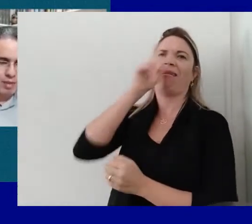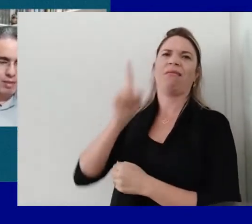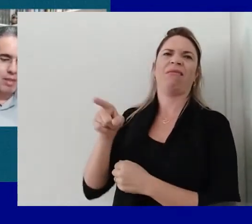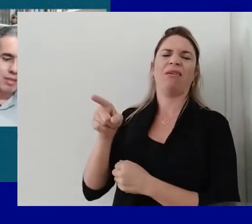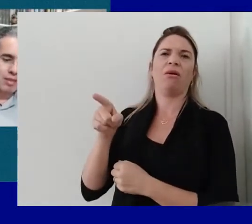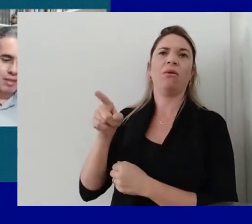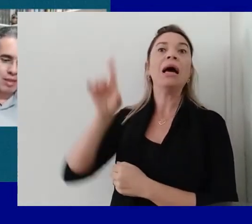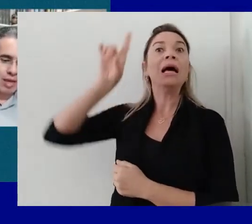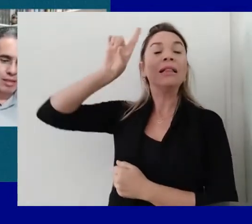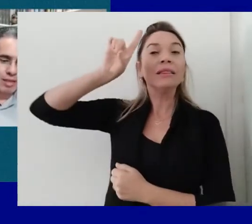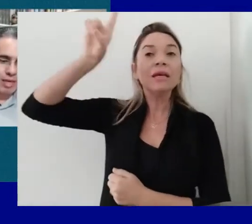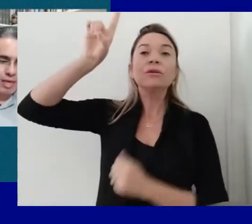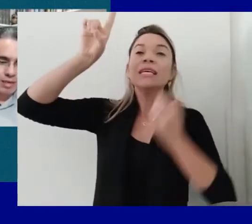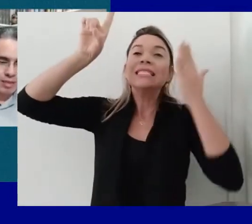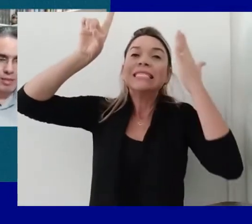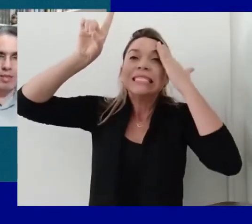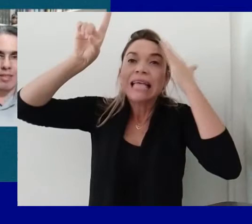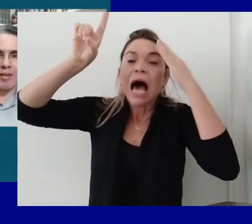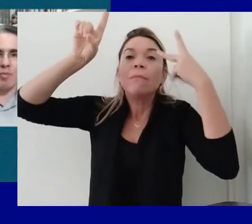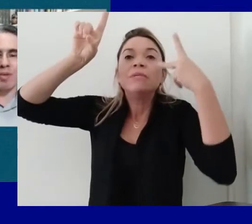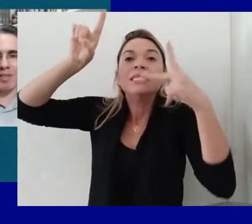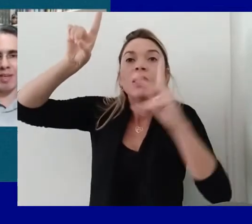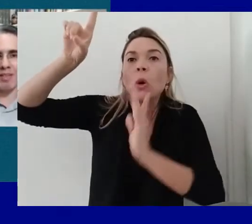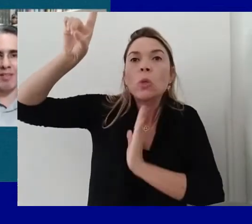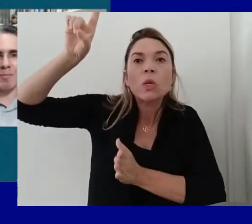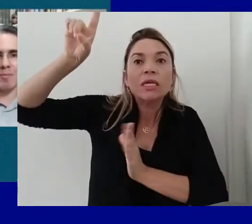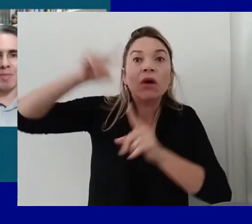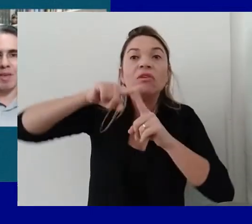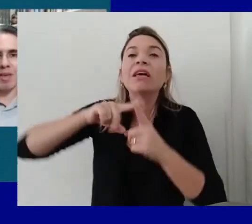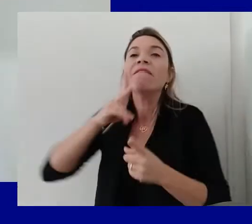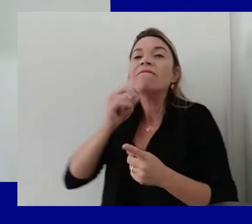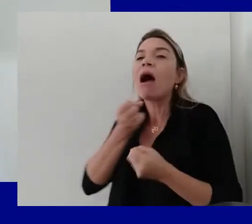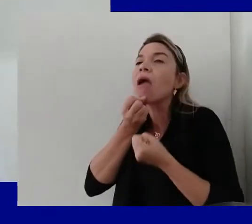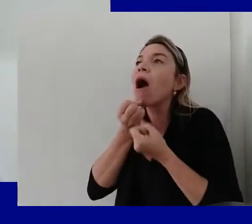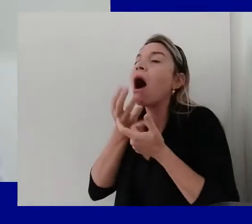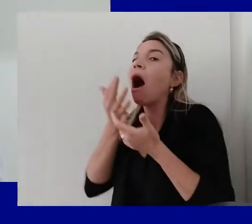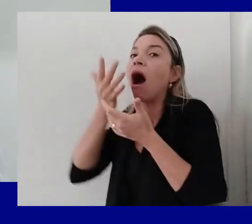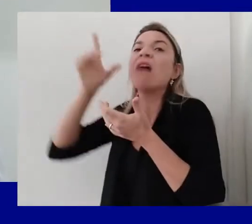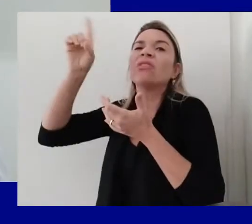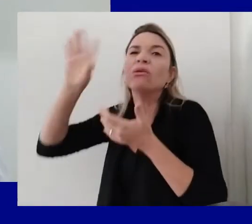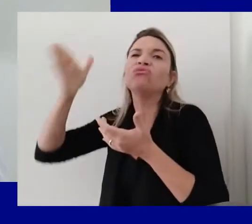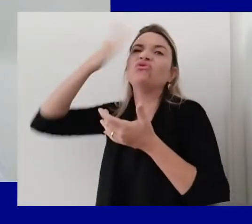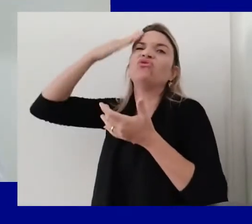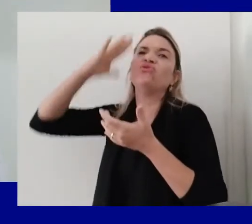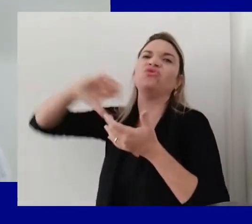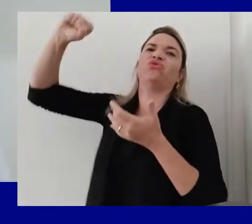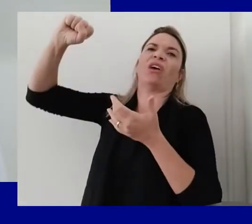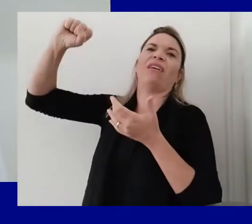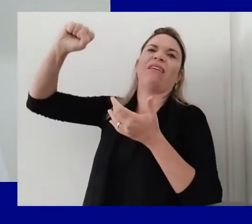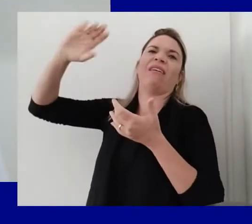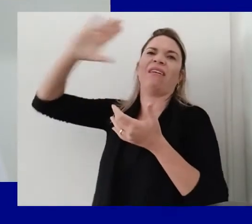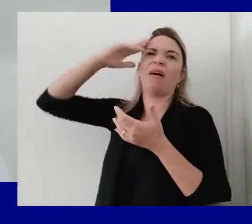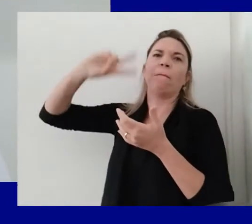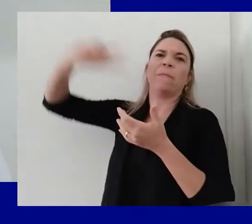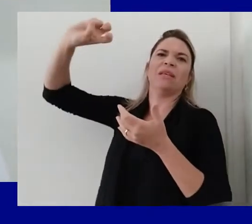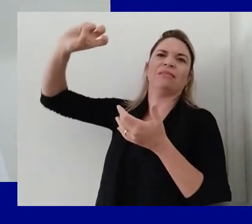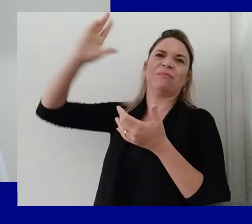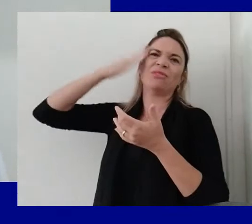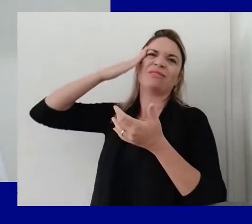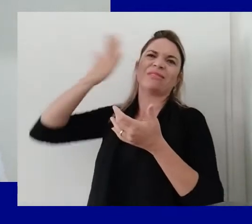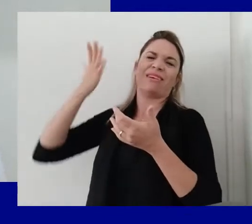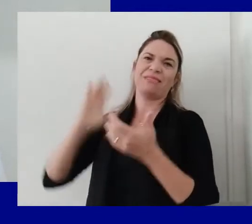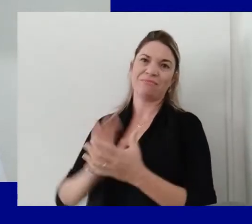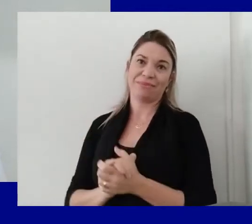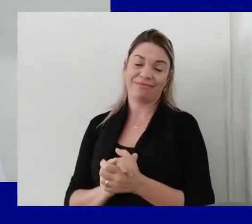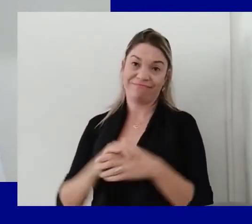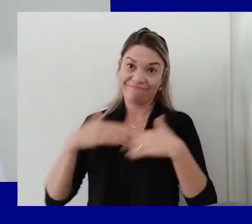de que tendes necessidade antes que lhe o peçais. Na oração, nós entramos no terreno do